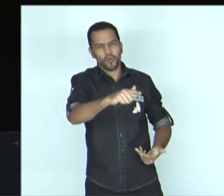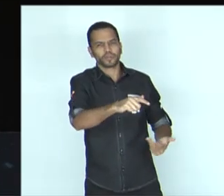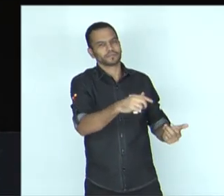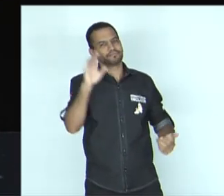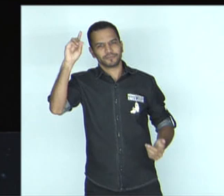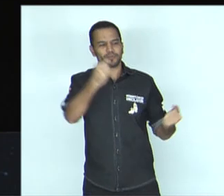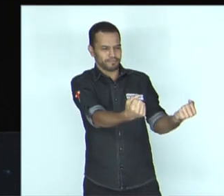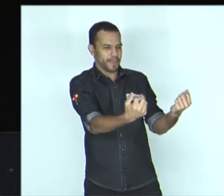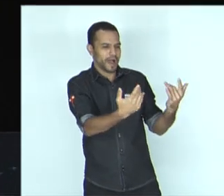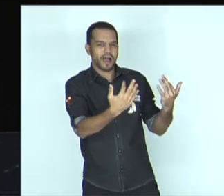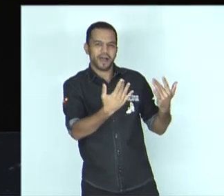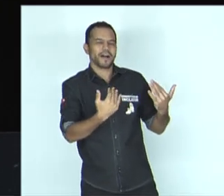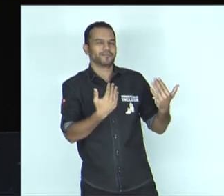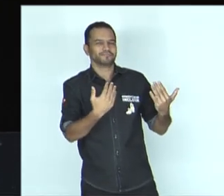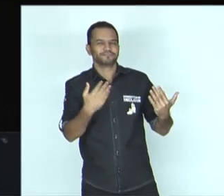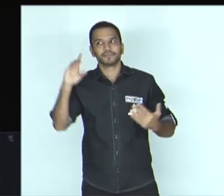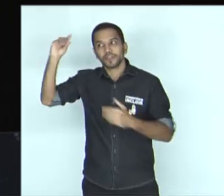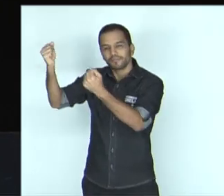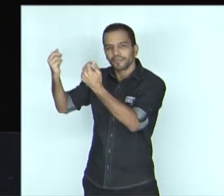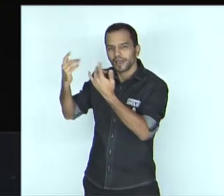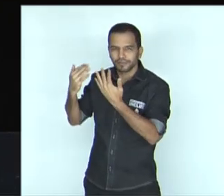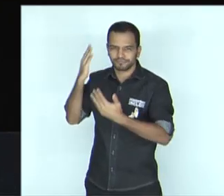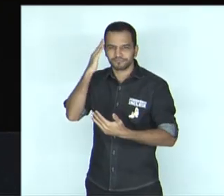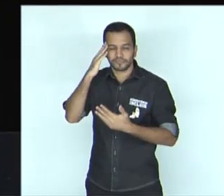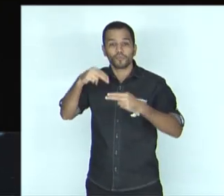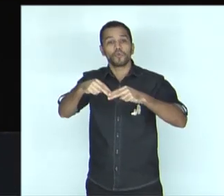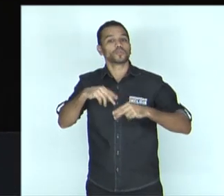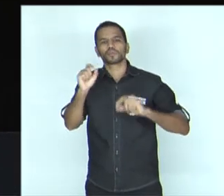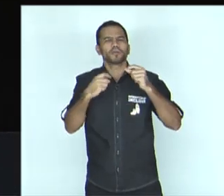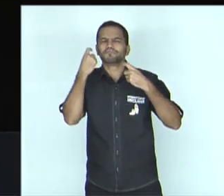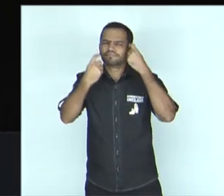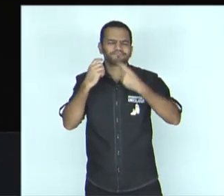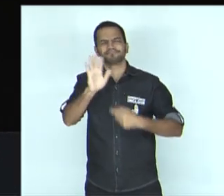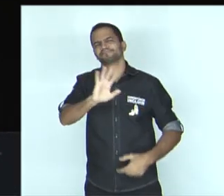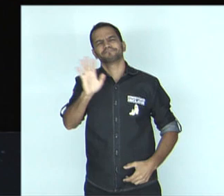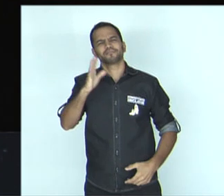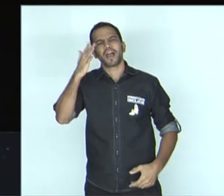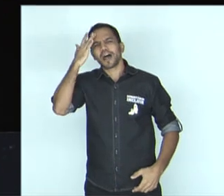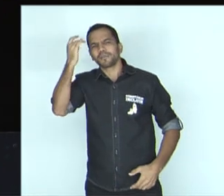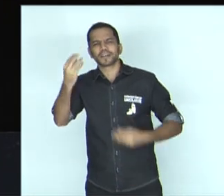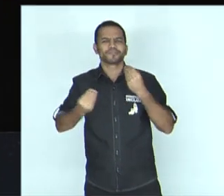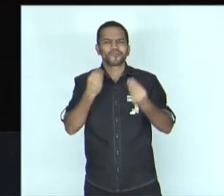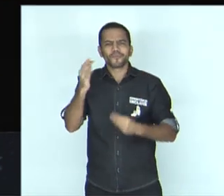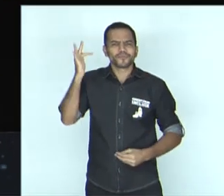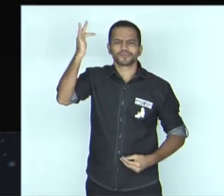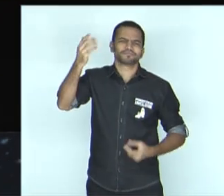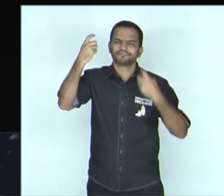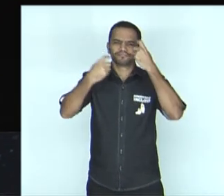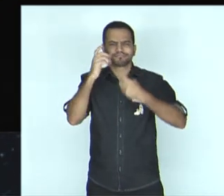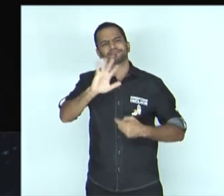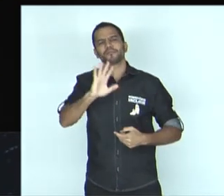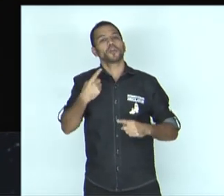serão acrescentadas. Portanto, não se preocupem com o amanhã, pois o